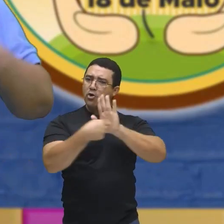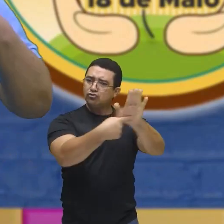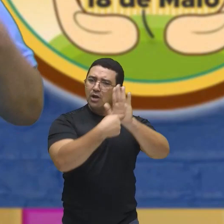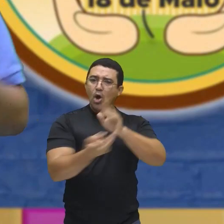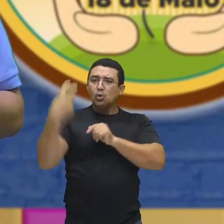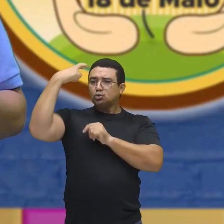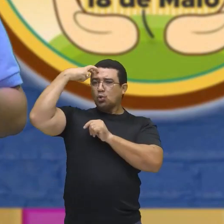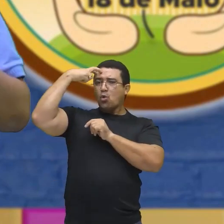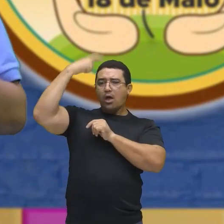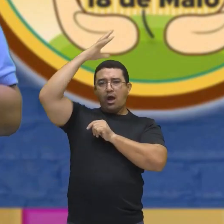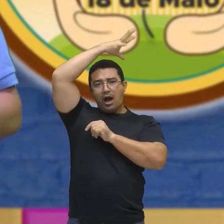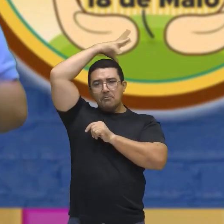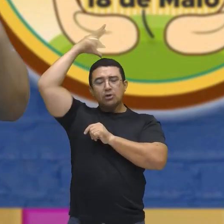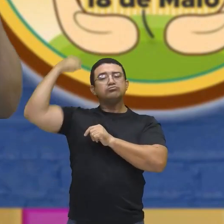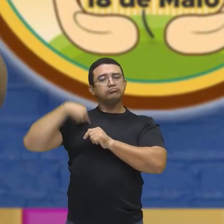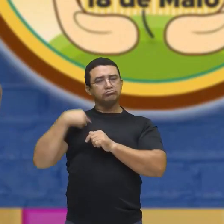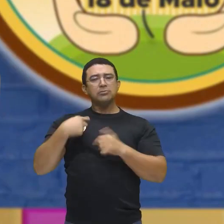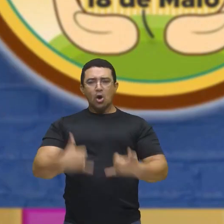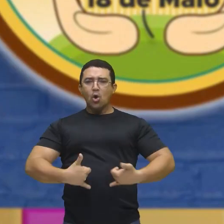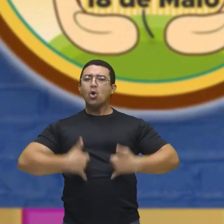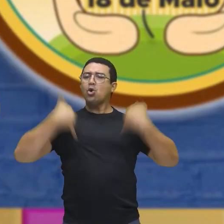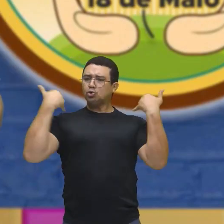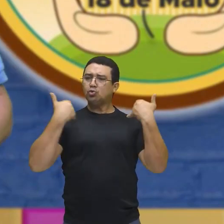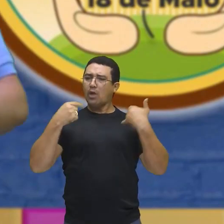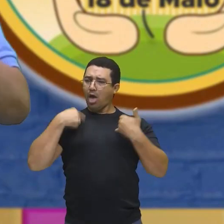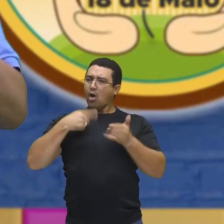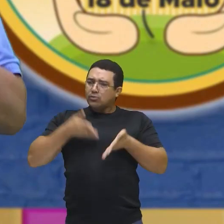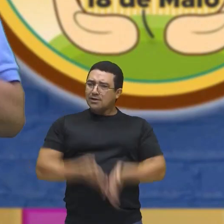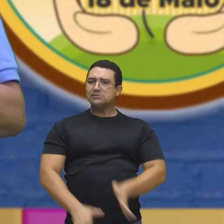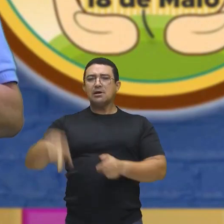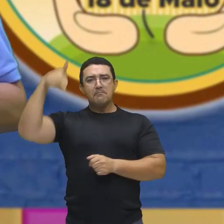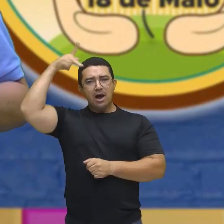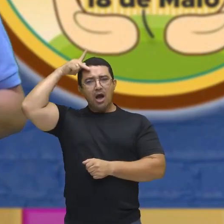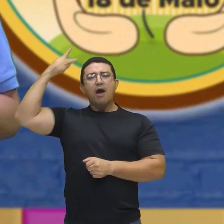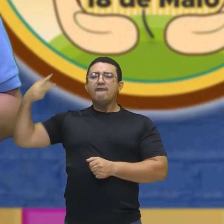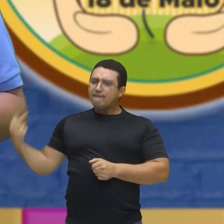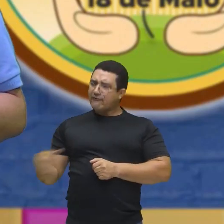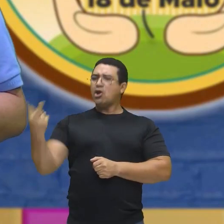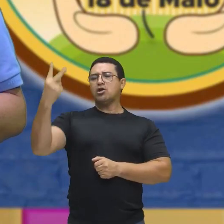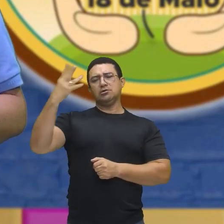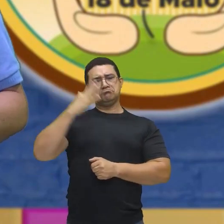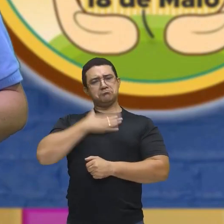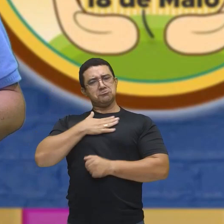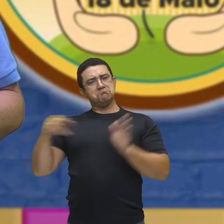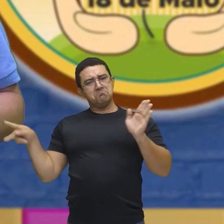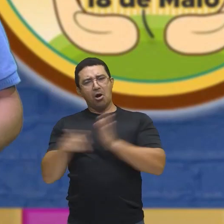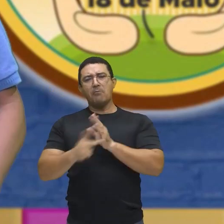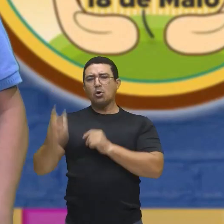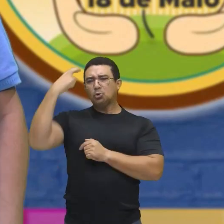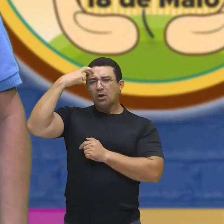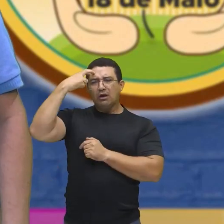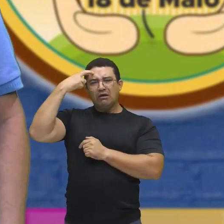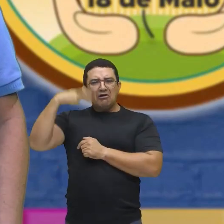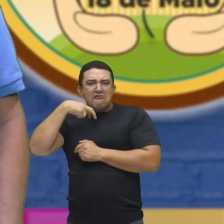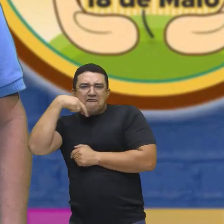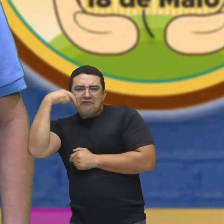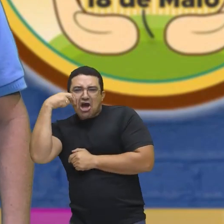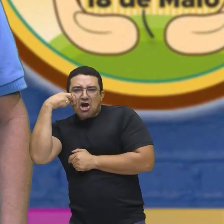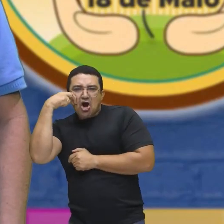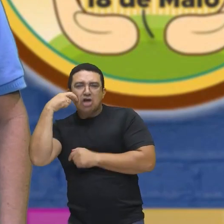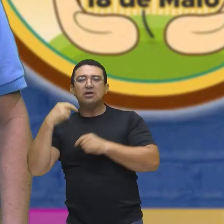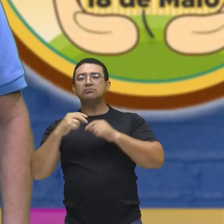E eu tenho orgulho de falar, eu vim de Parintins, eu valorizo a minha cultura. E eu não tenho vergonha de usar um